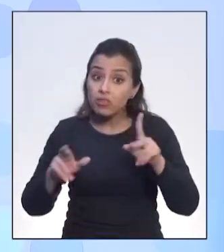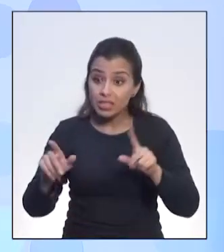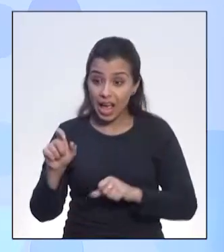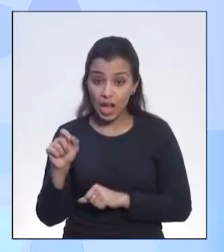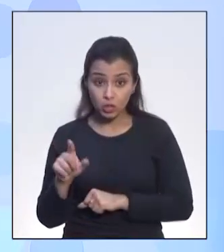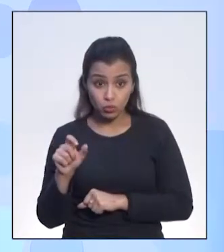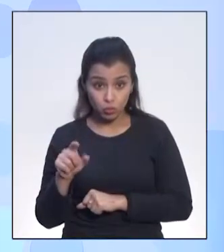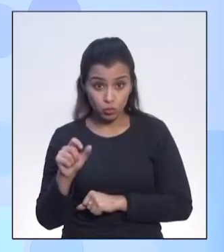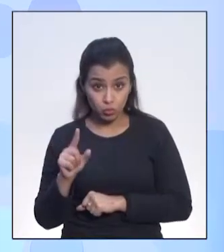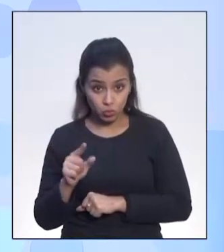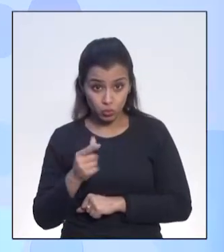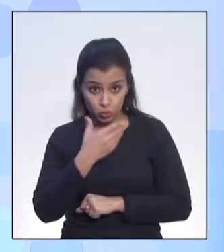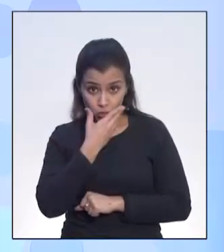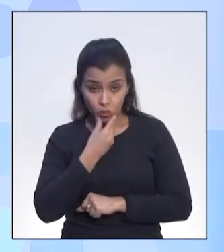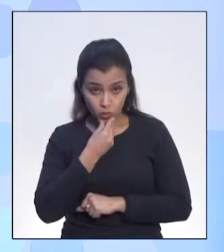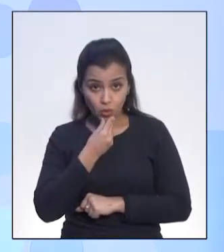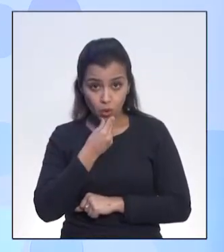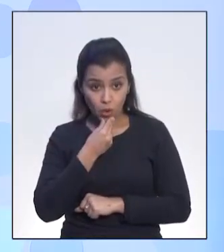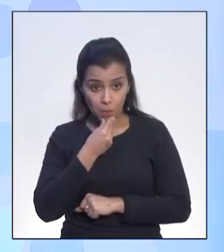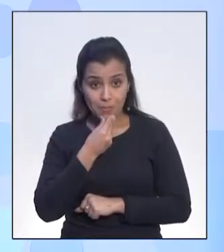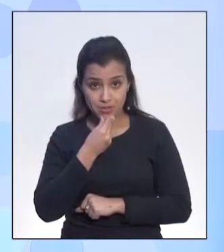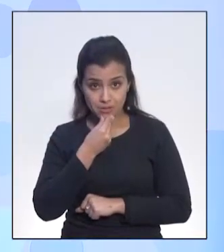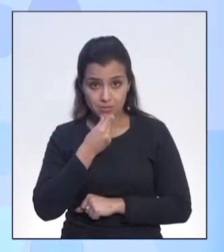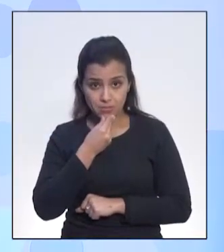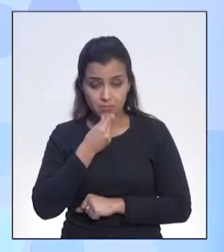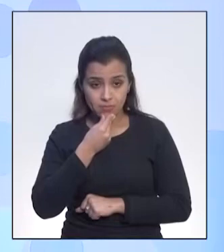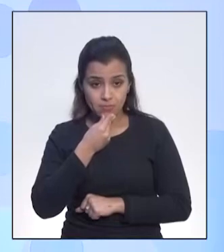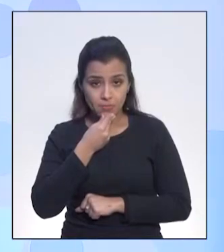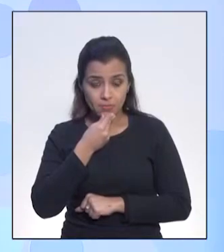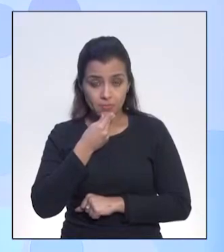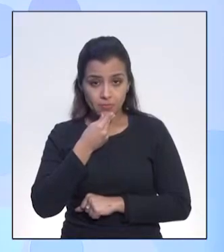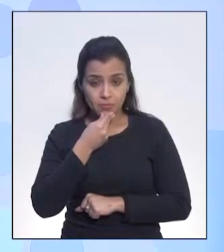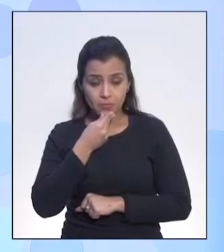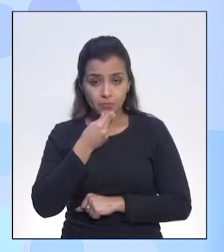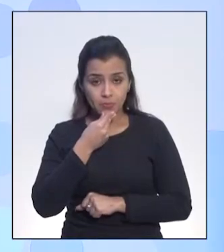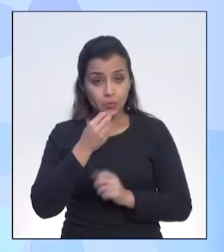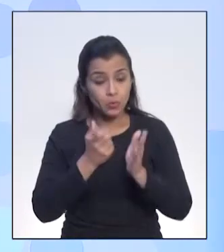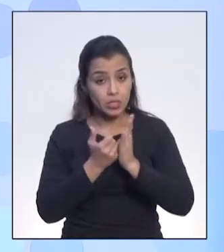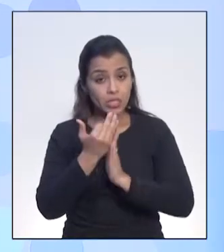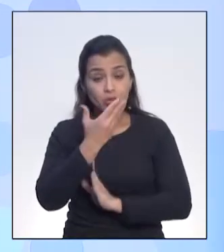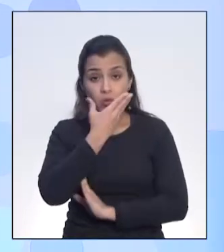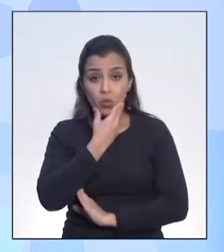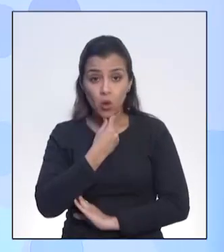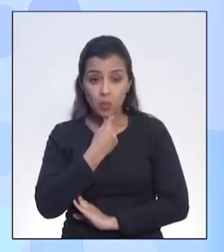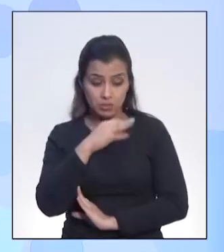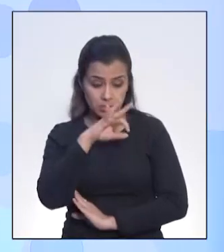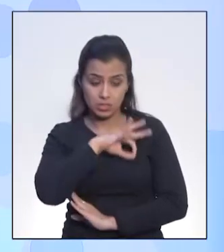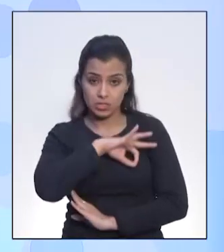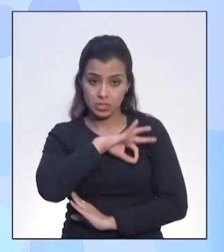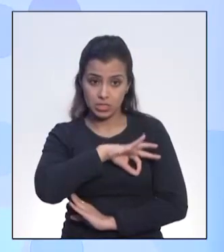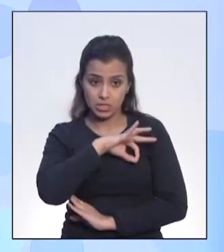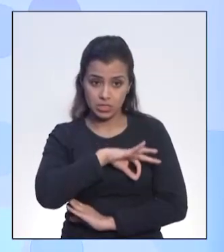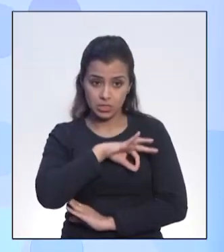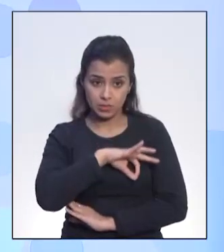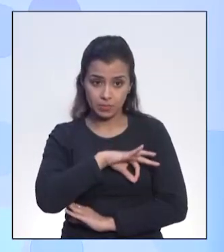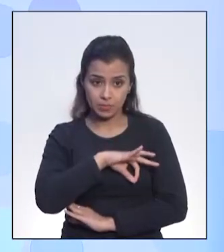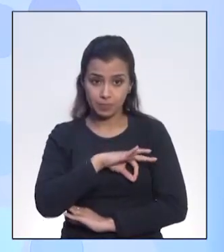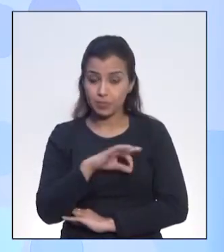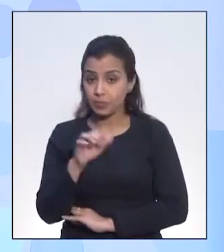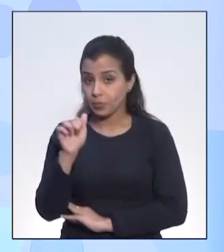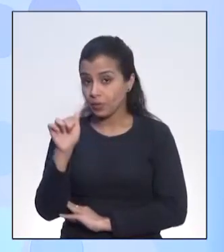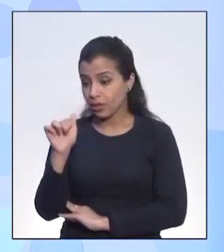azul do gráfico é a quantidade que os homens eles recebem os seus salários. E